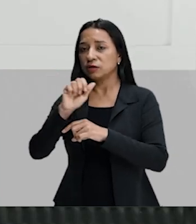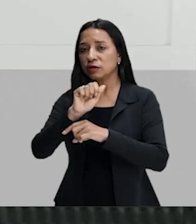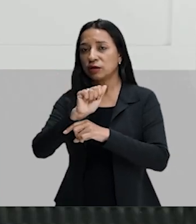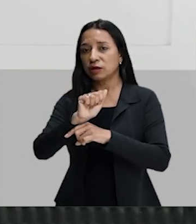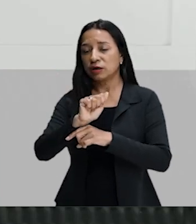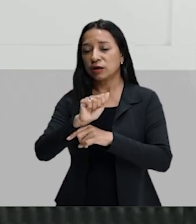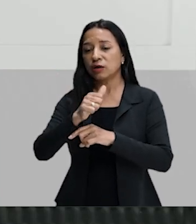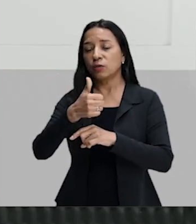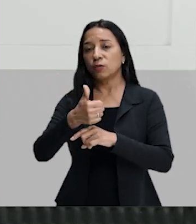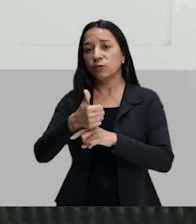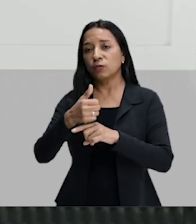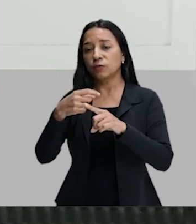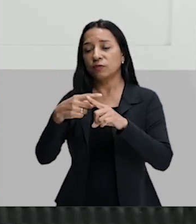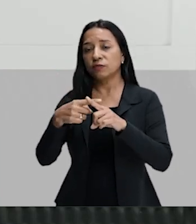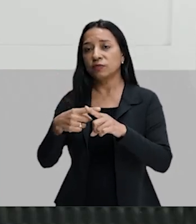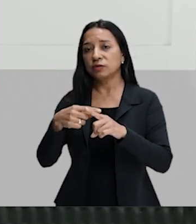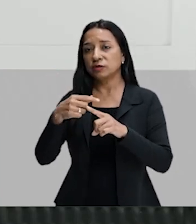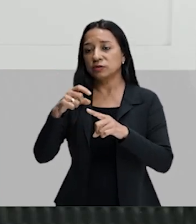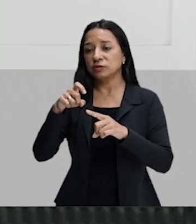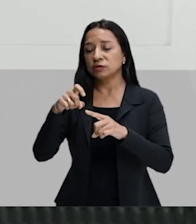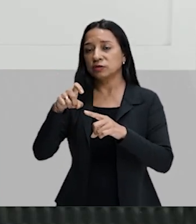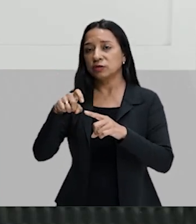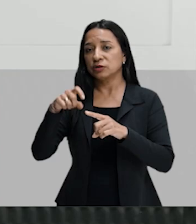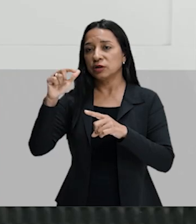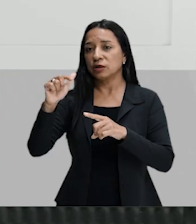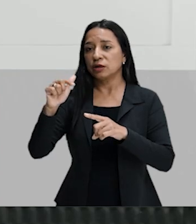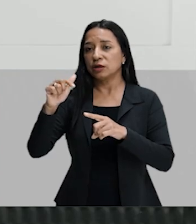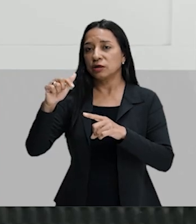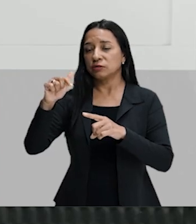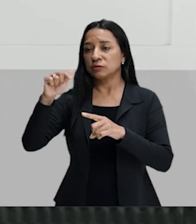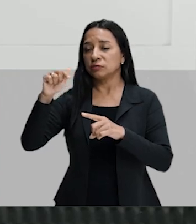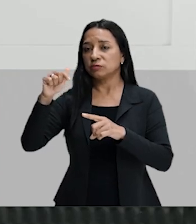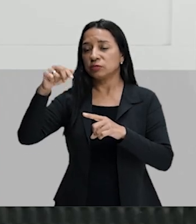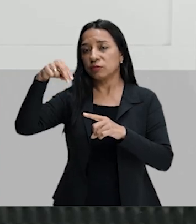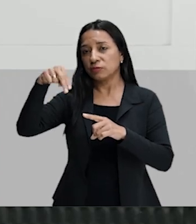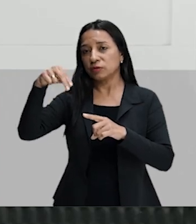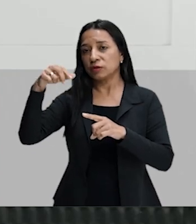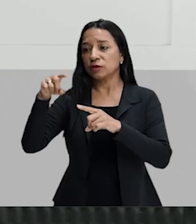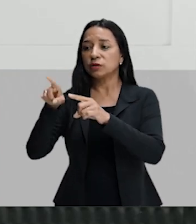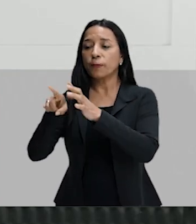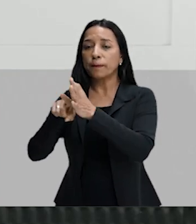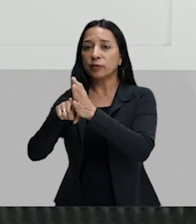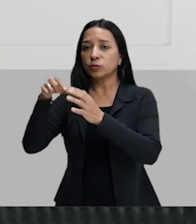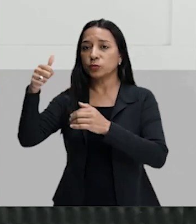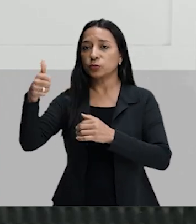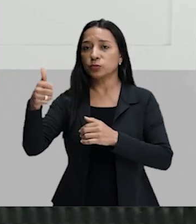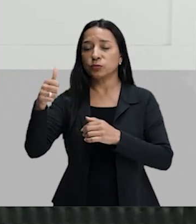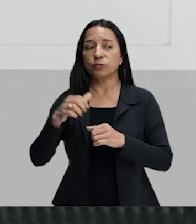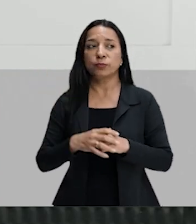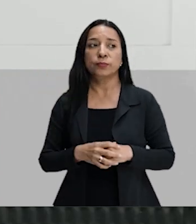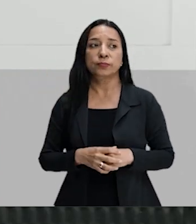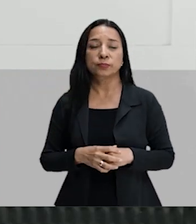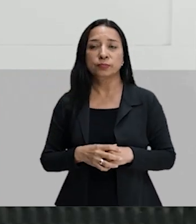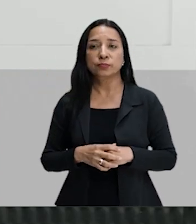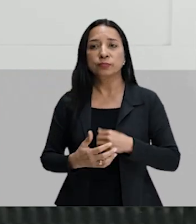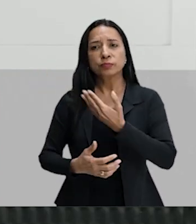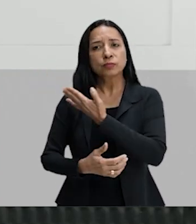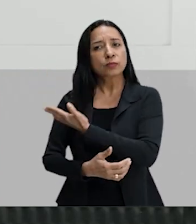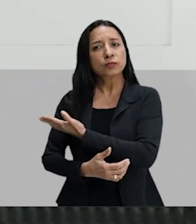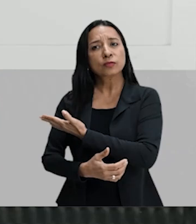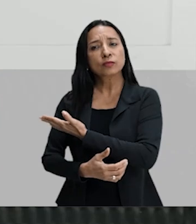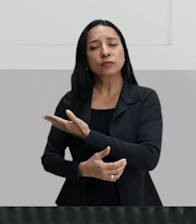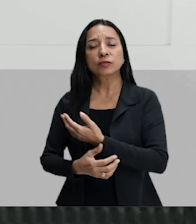vezes x elevado a n menos 1, vezes o A2 elevado a x elevado a n menos